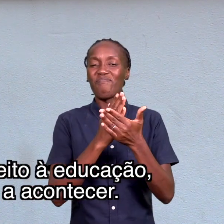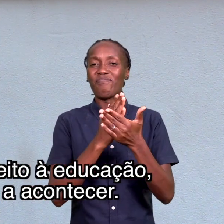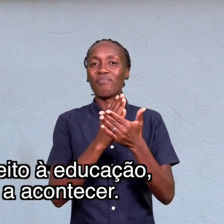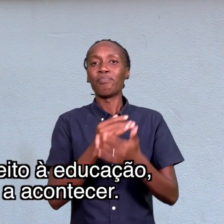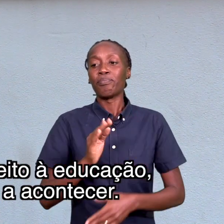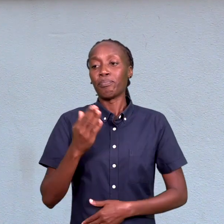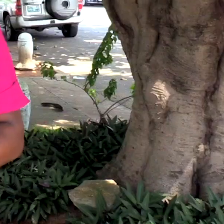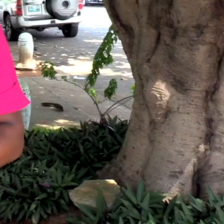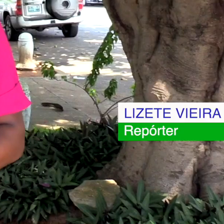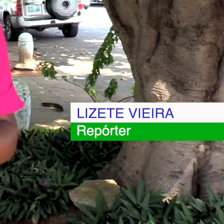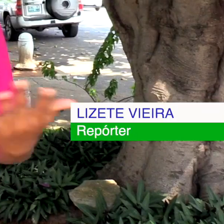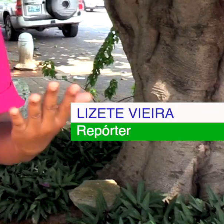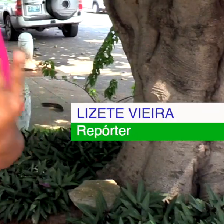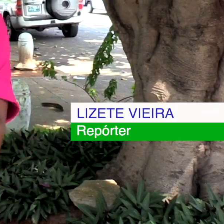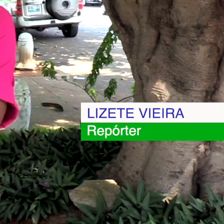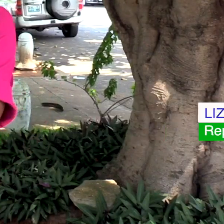vemos isso acontecer.